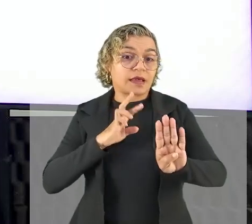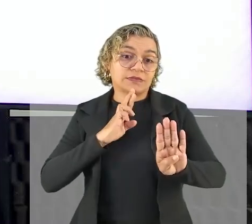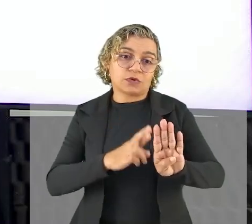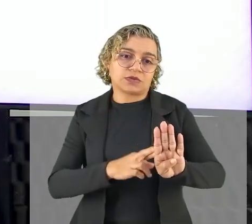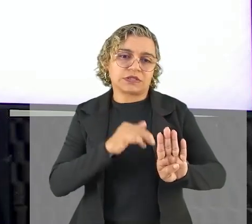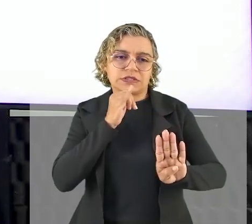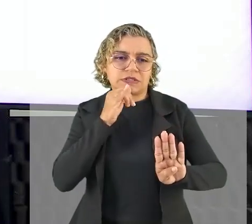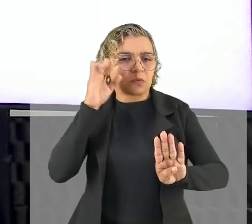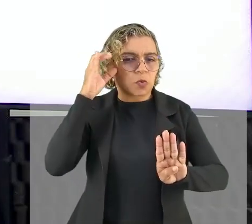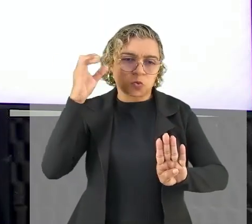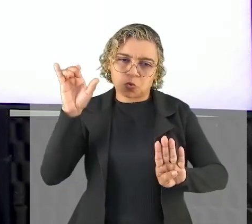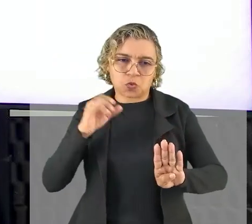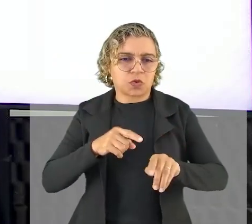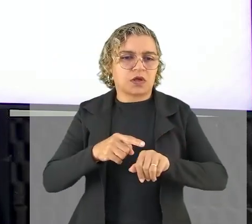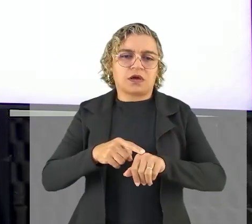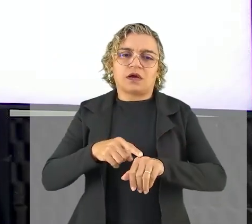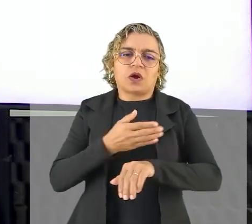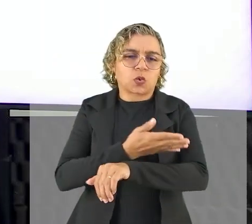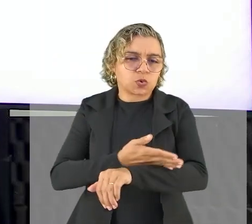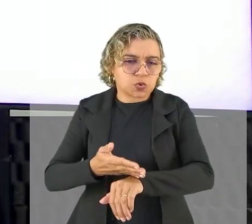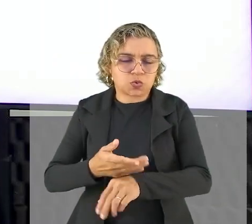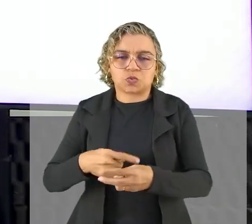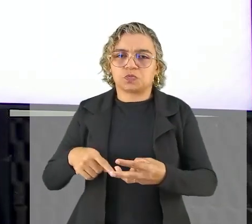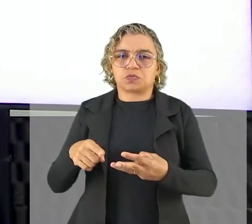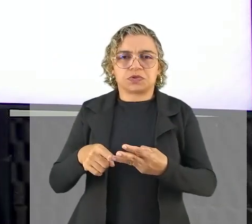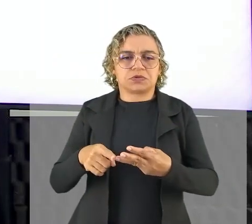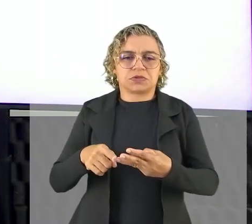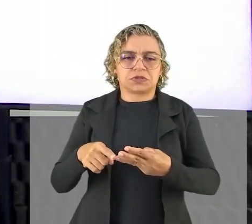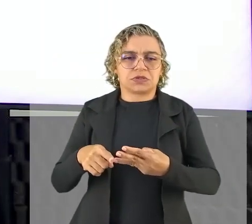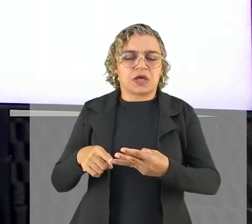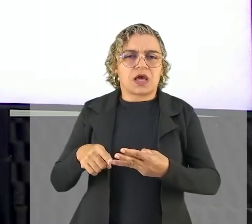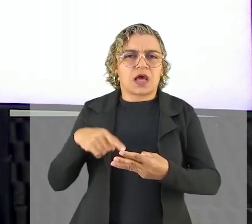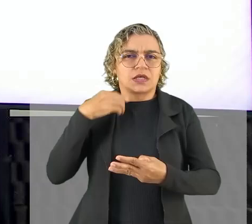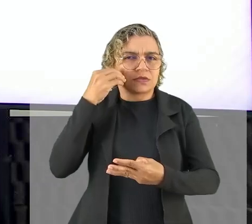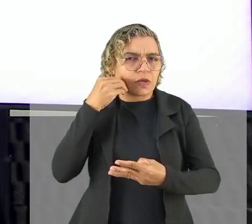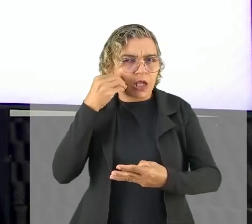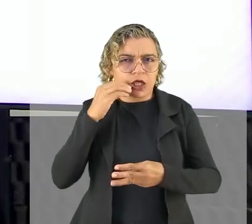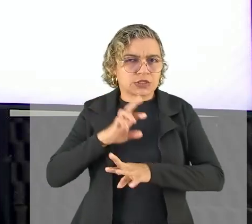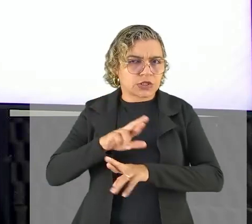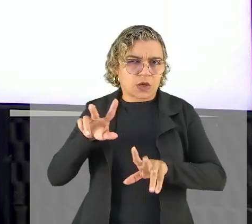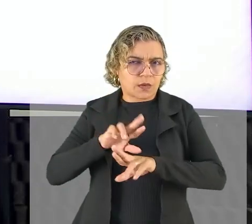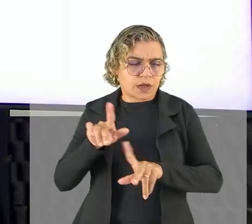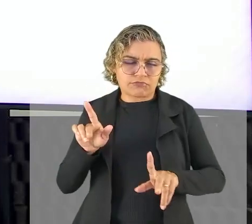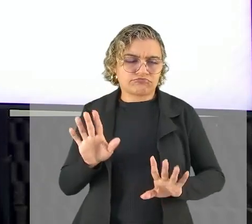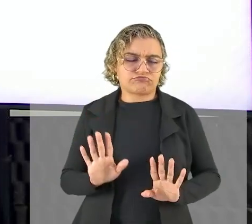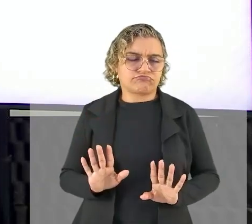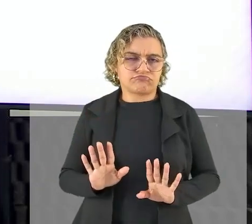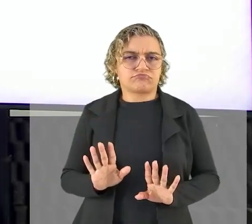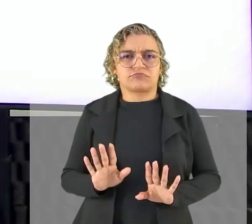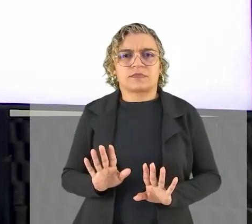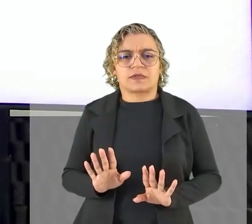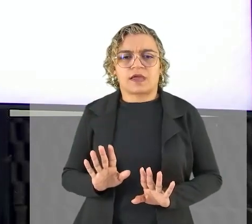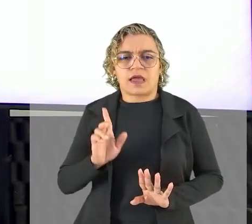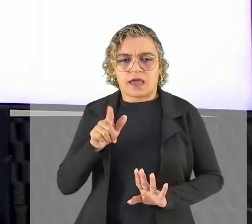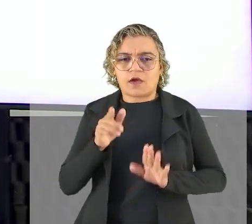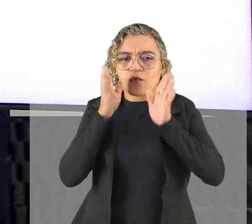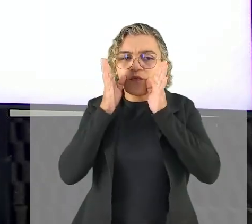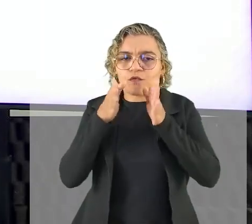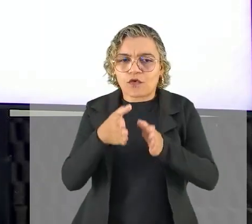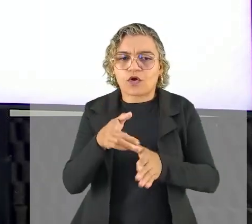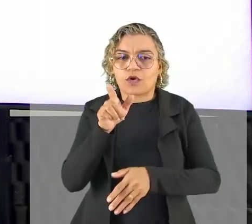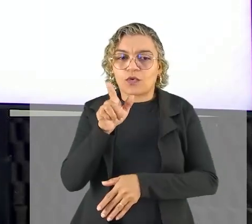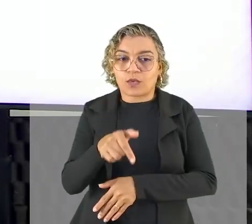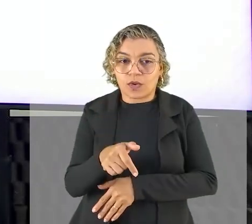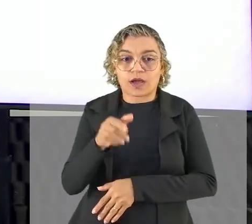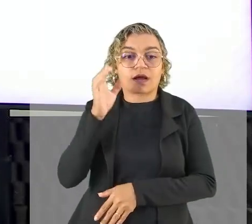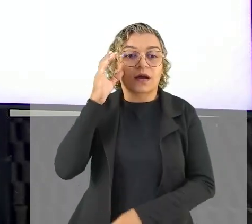não está falando dos costumes e também não está falando de experiência nessa ideia. Embora ele trate sobre isso tudo ao decorrer de suas obras. Mas nessa,